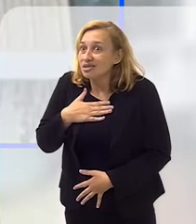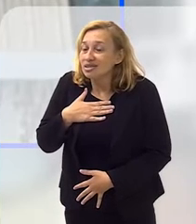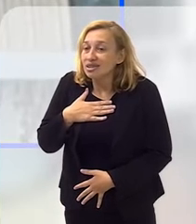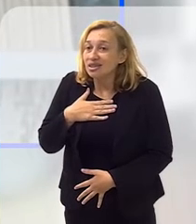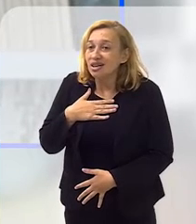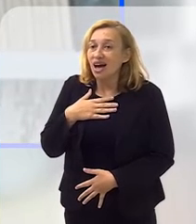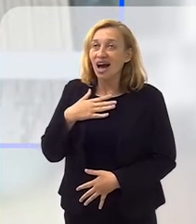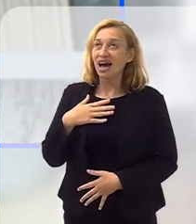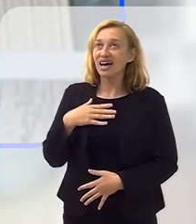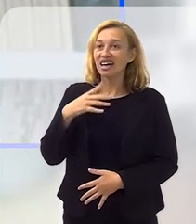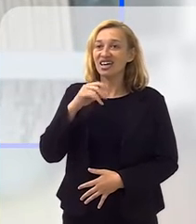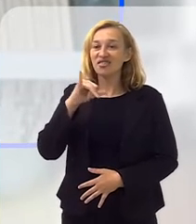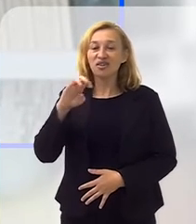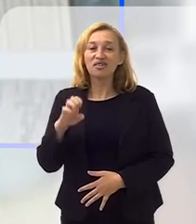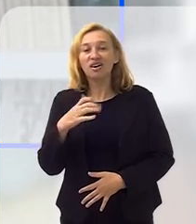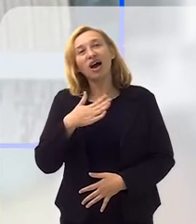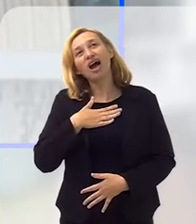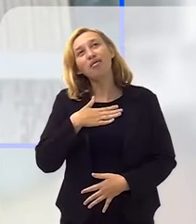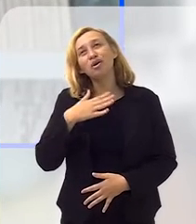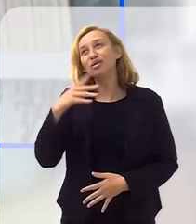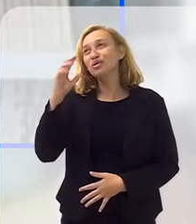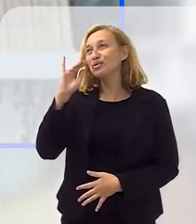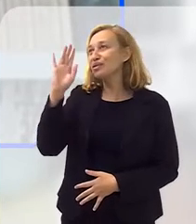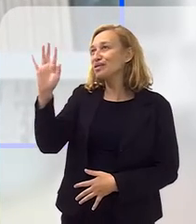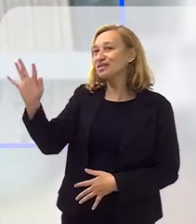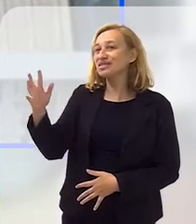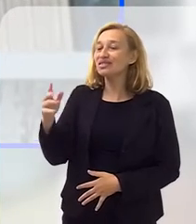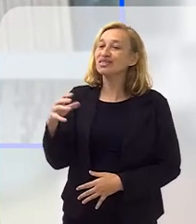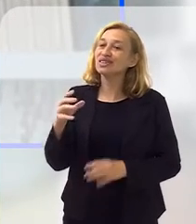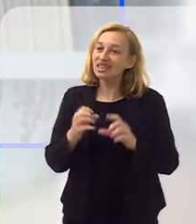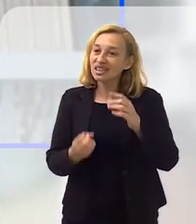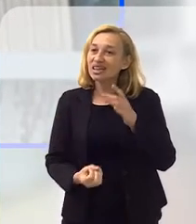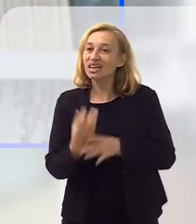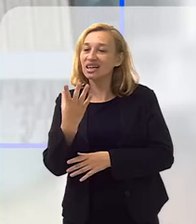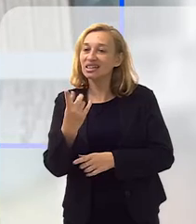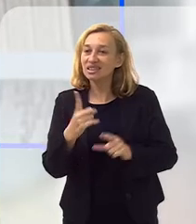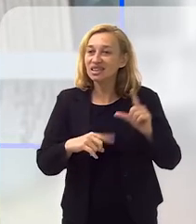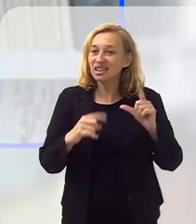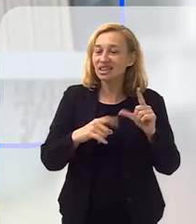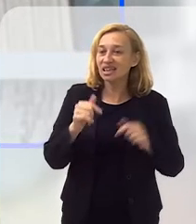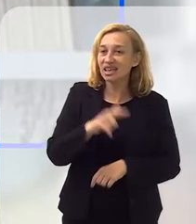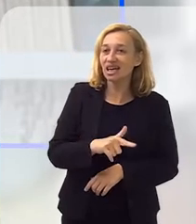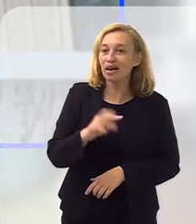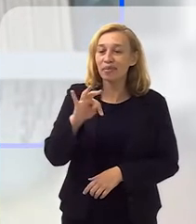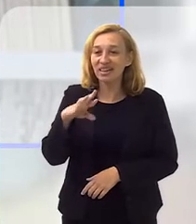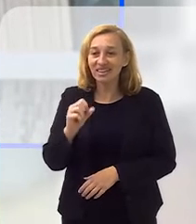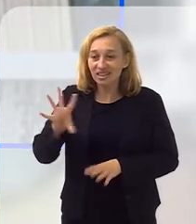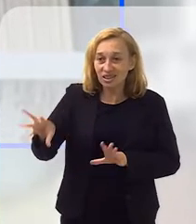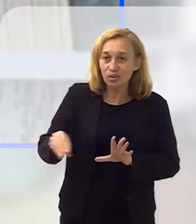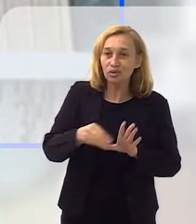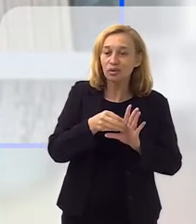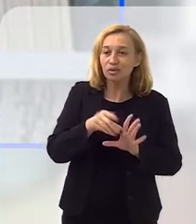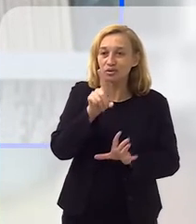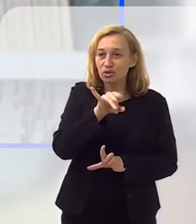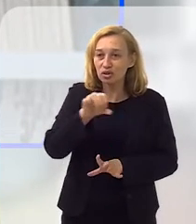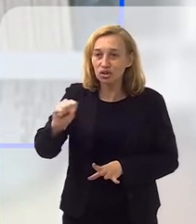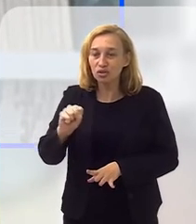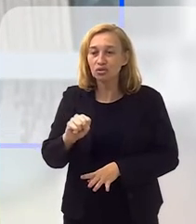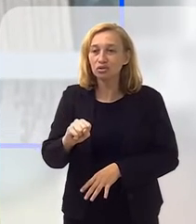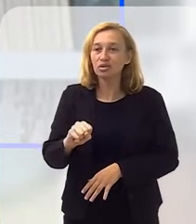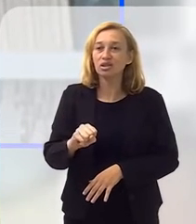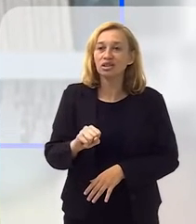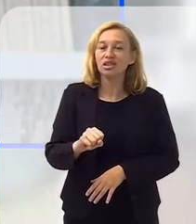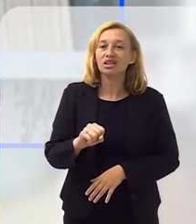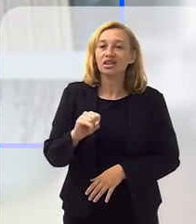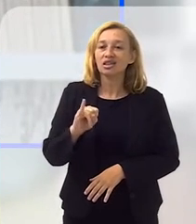isso? A Dona Ivone falou, ah, foi um sonho meu, tá, estou fazendo essa música aqui. E aí a Bethânia acabou incluindo,